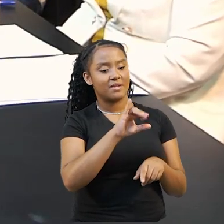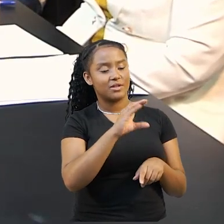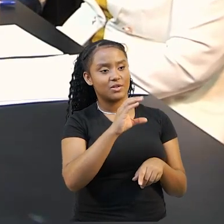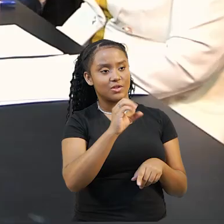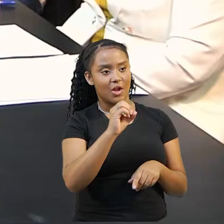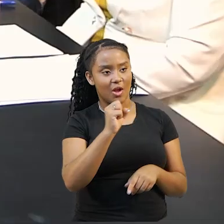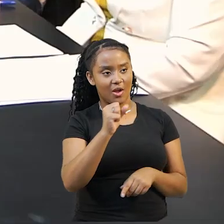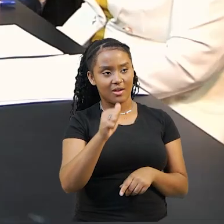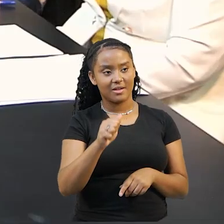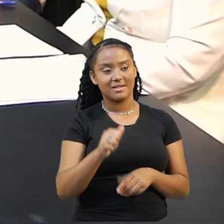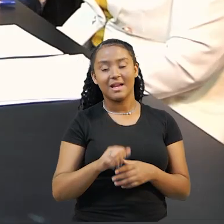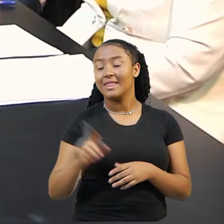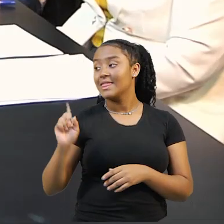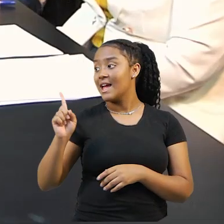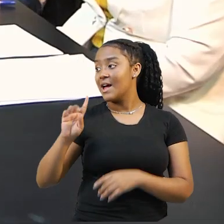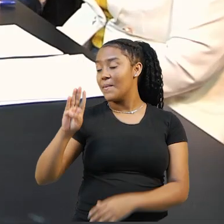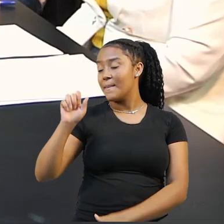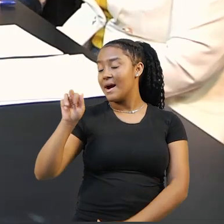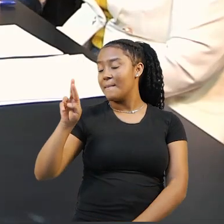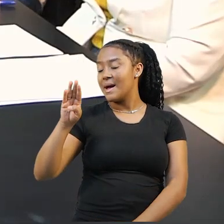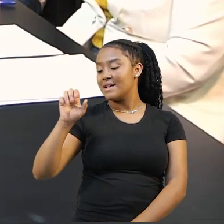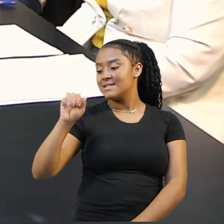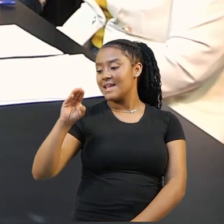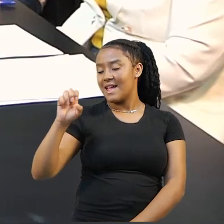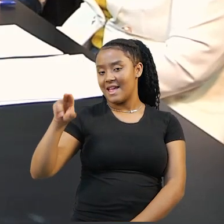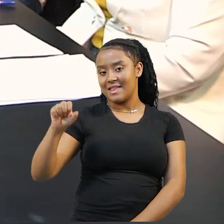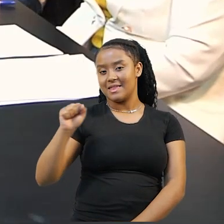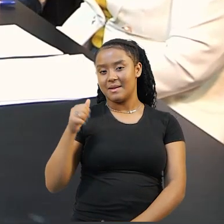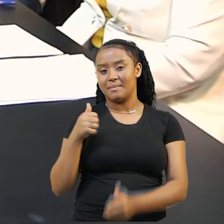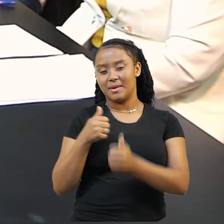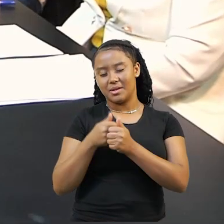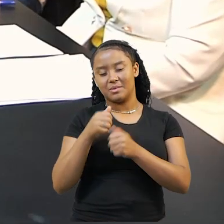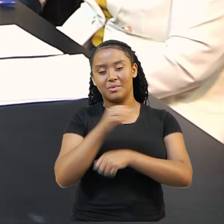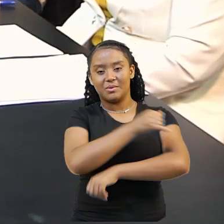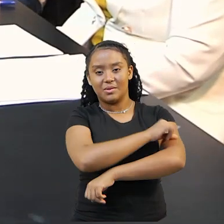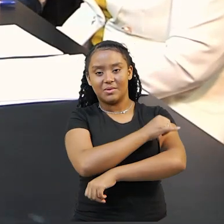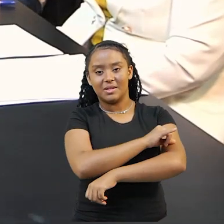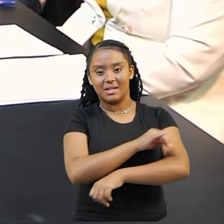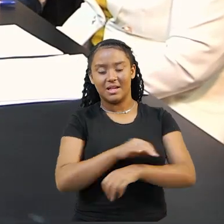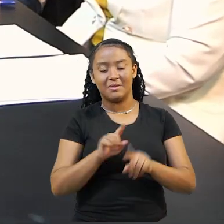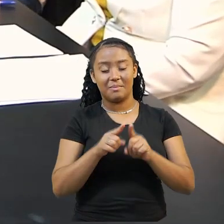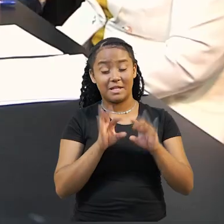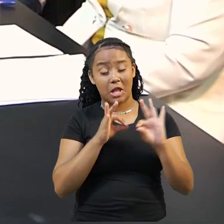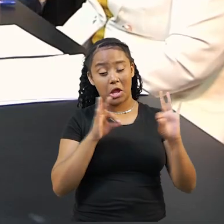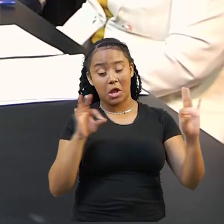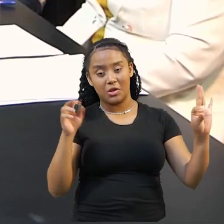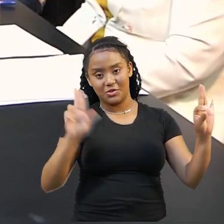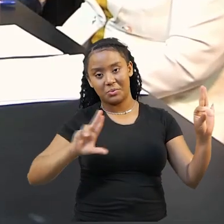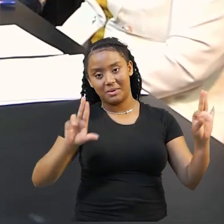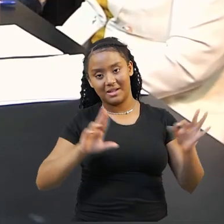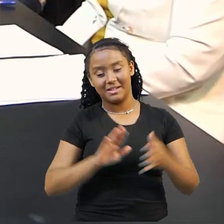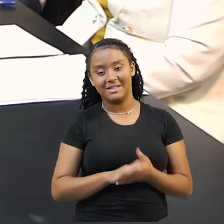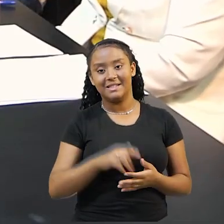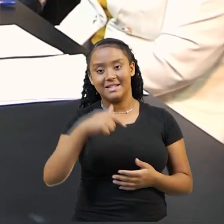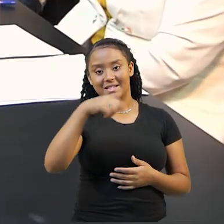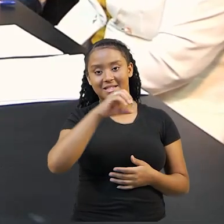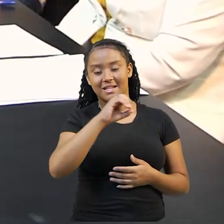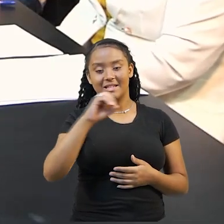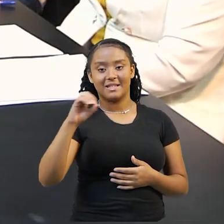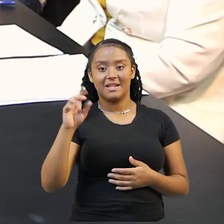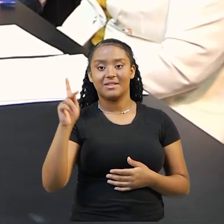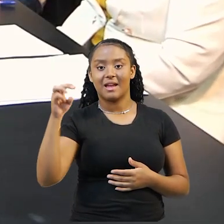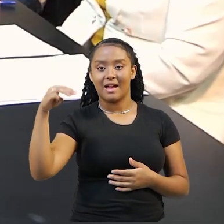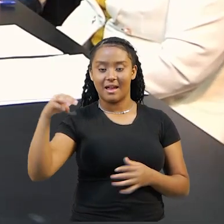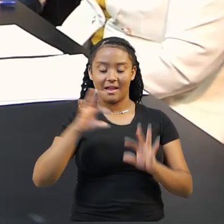pro lado lá, indo para o Rio de Janeiro, mais próximo de Belo Horizonte. Então, tá bem distante daqui. Sim, bem longe. Mais de 700